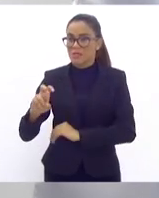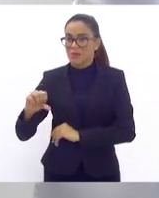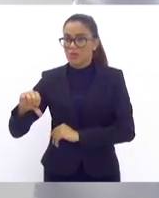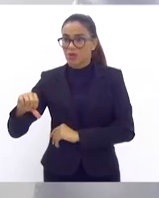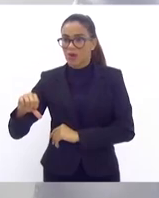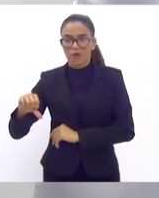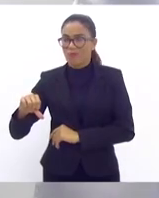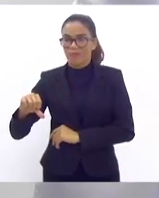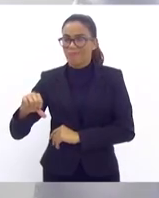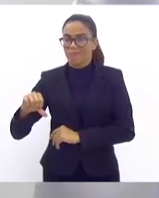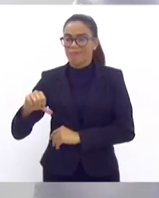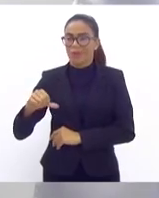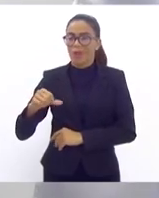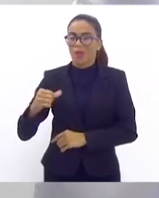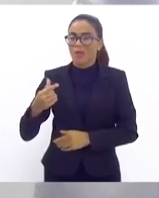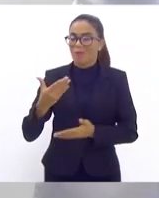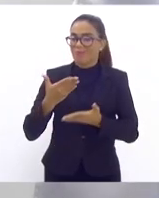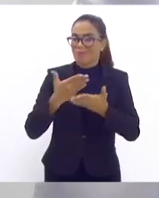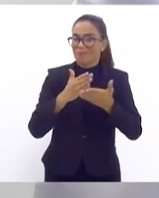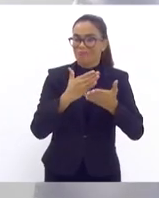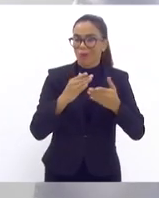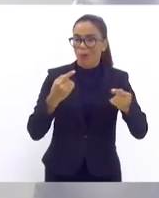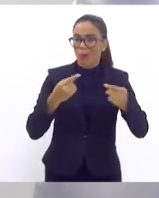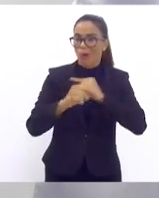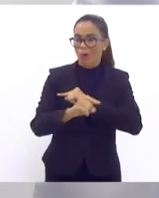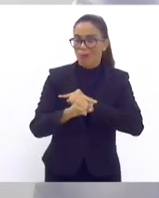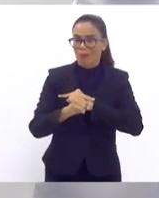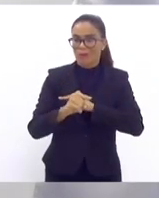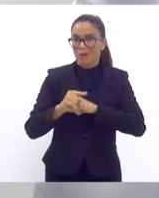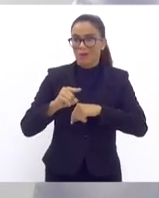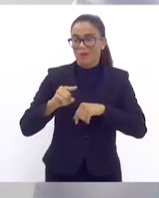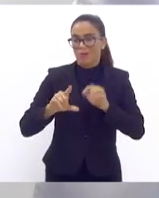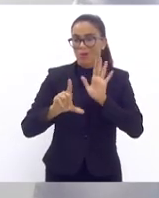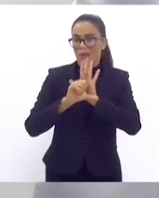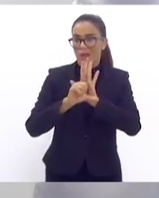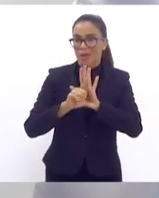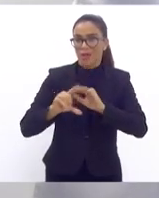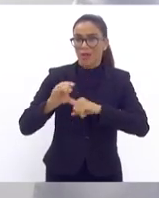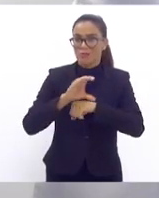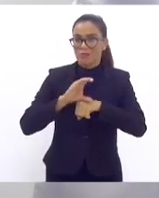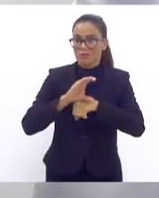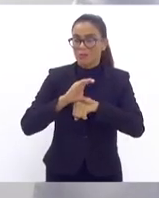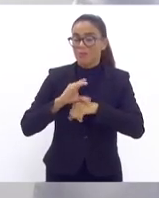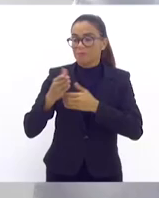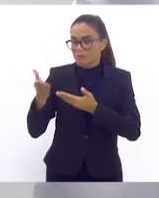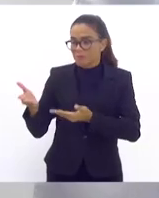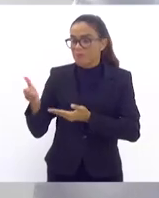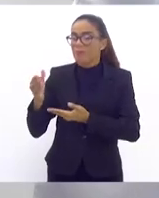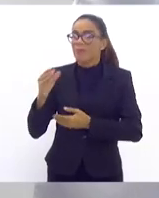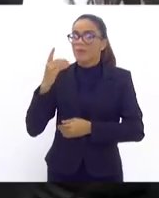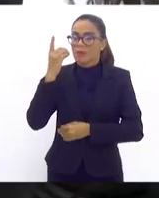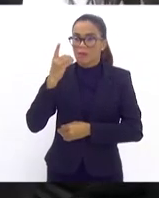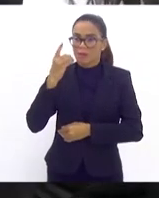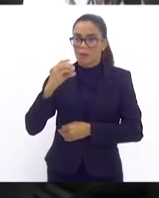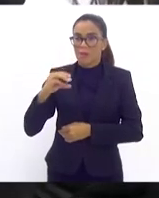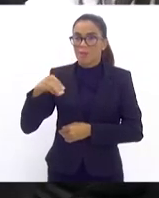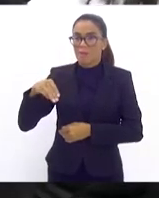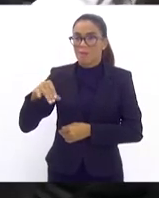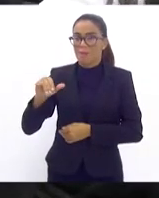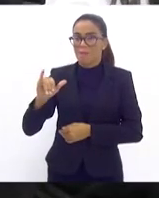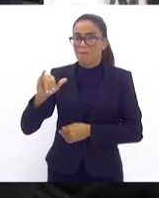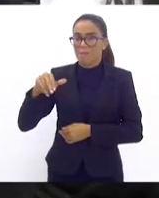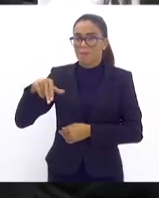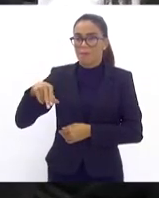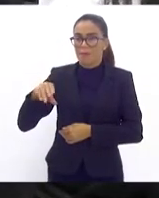são projetos pela inconstitucionalidade, injuridicidade e ilegalidade. Presidente. Pois não, deputado Carlos Mingue. Então, a minha atenta